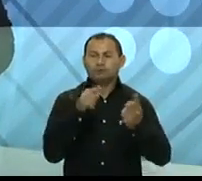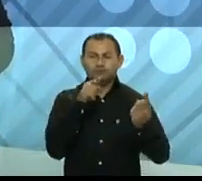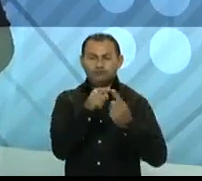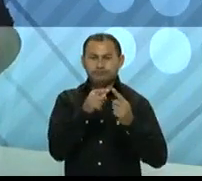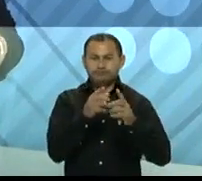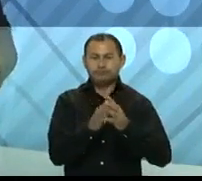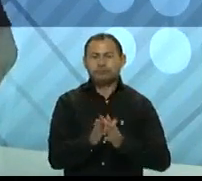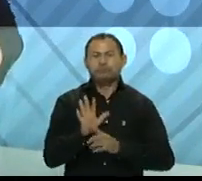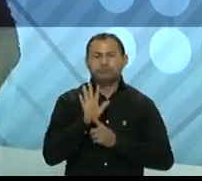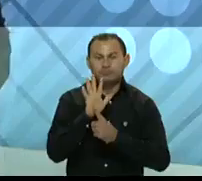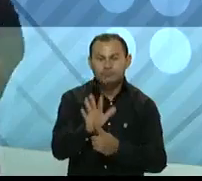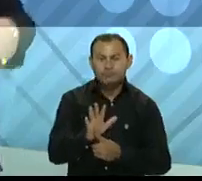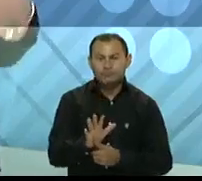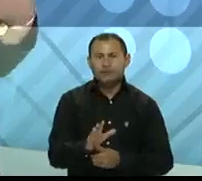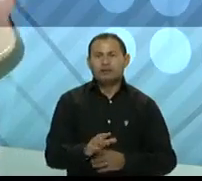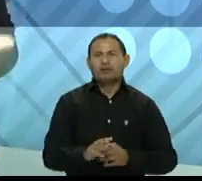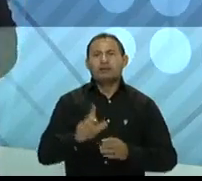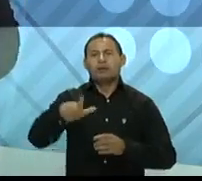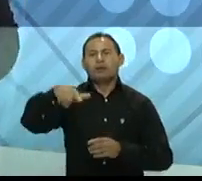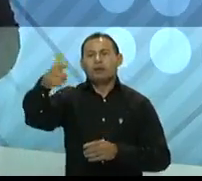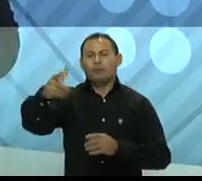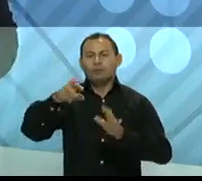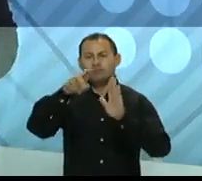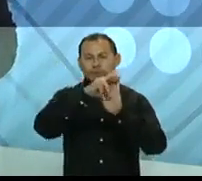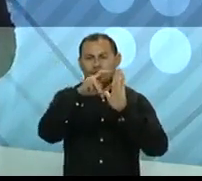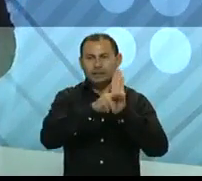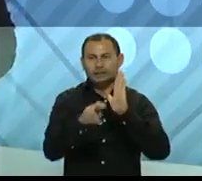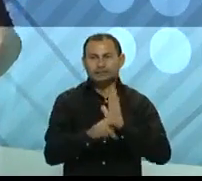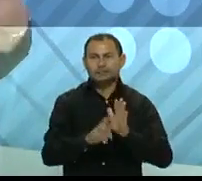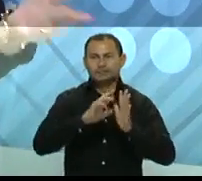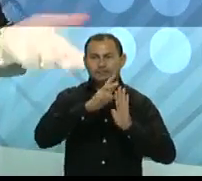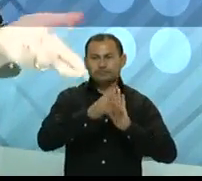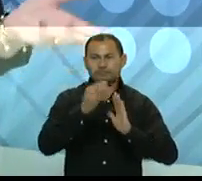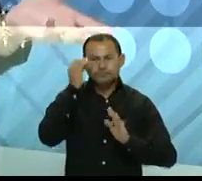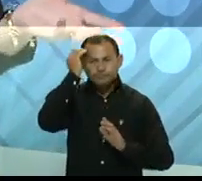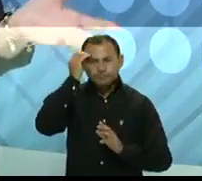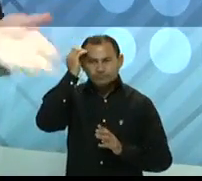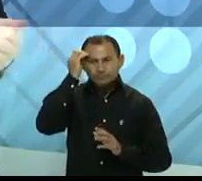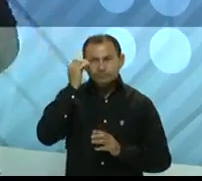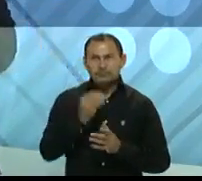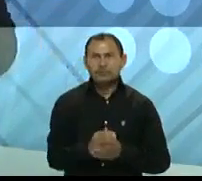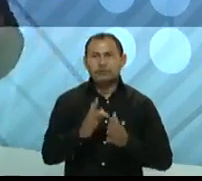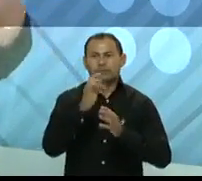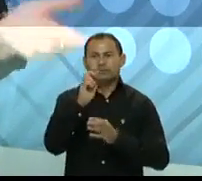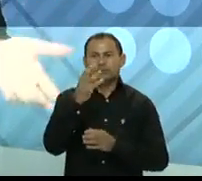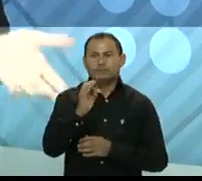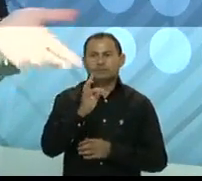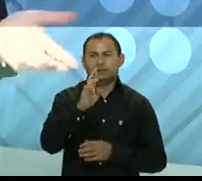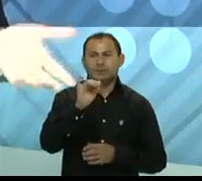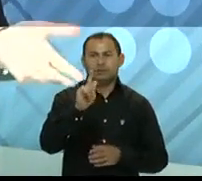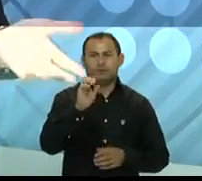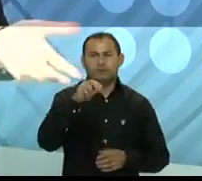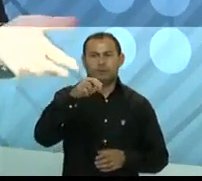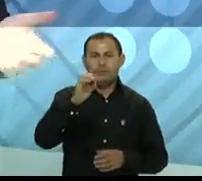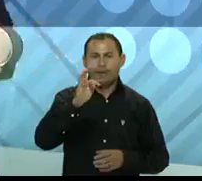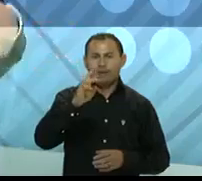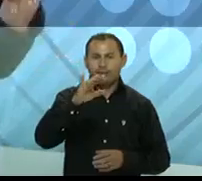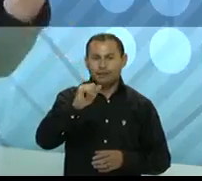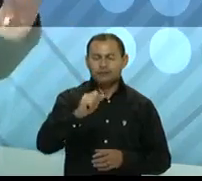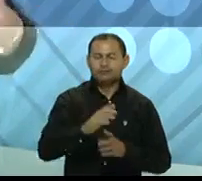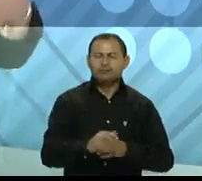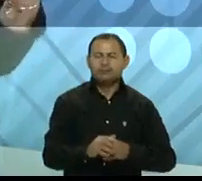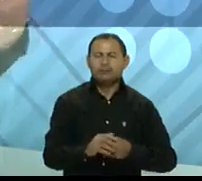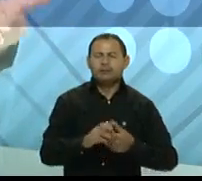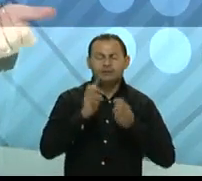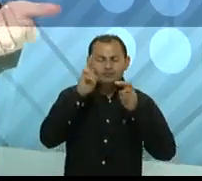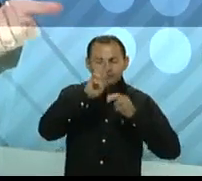proposta, apresentar e trazer outras regras de derivação. Imagine você pegar uma função trigonométrica, por exemplo, e ter que